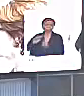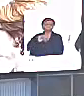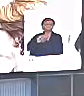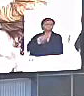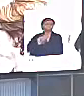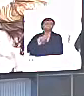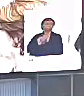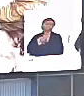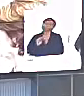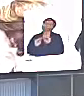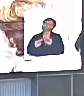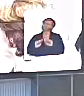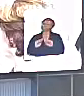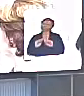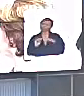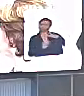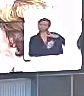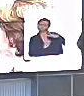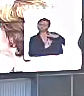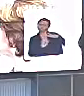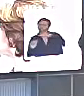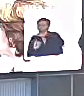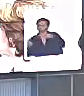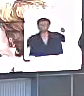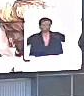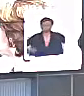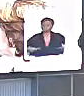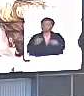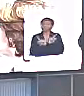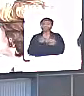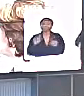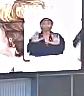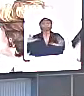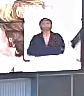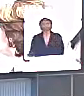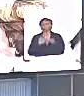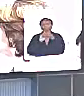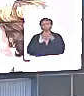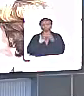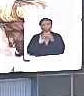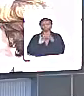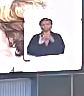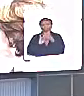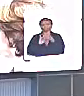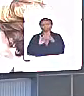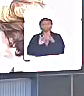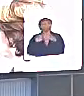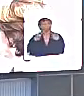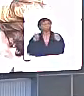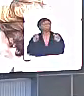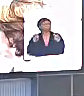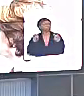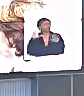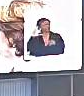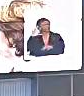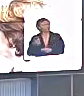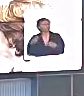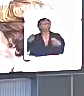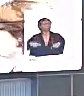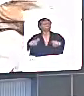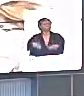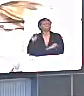era uma instituição contra o eram de mãos dadas isso que eu acho que está faltando viu